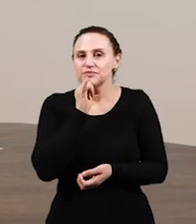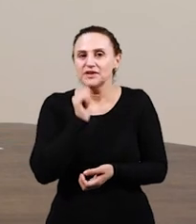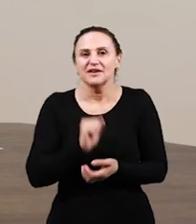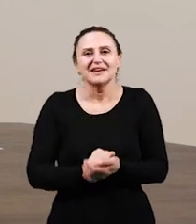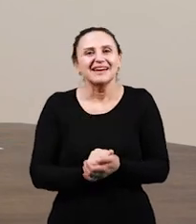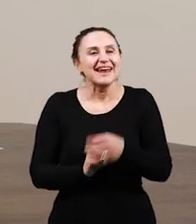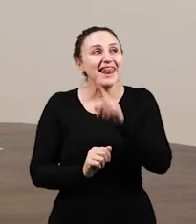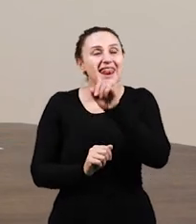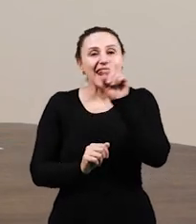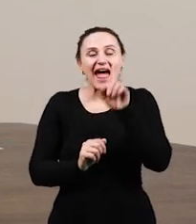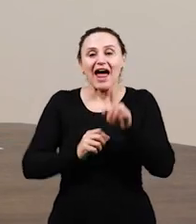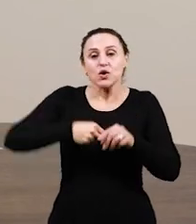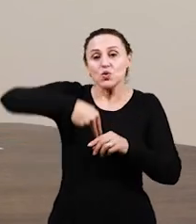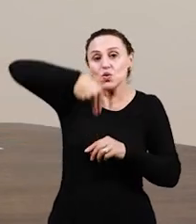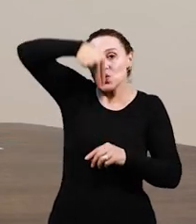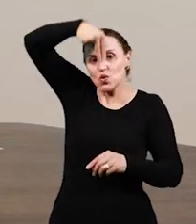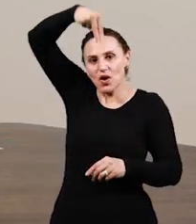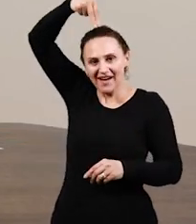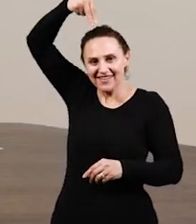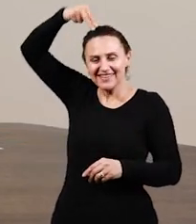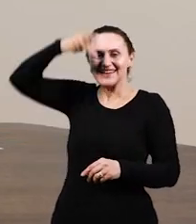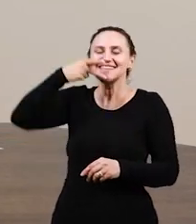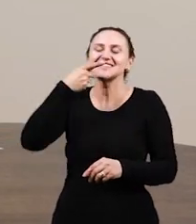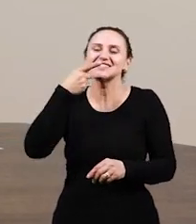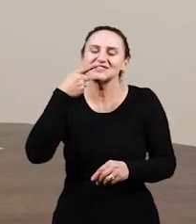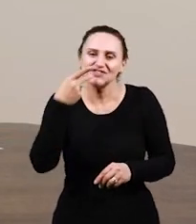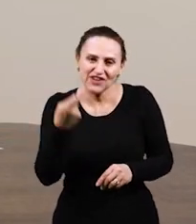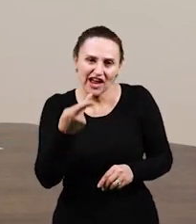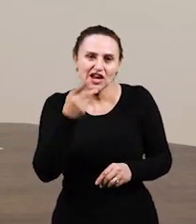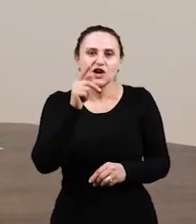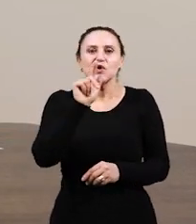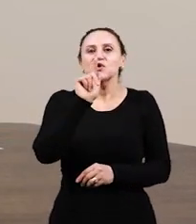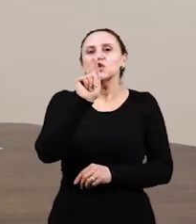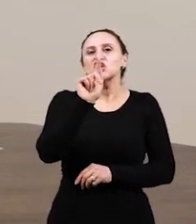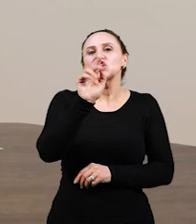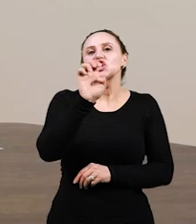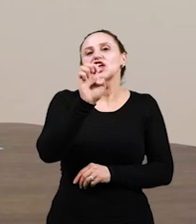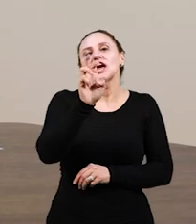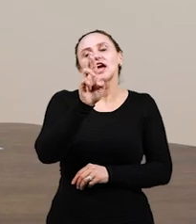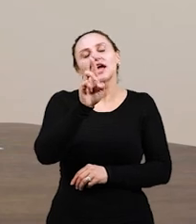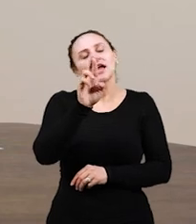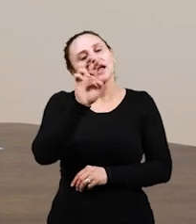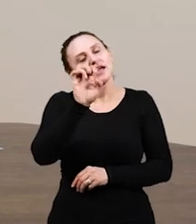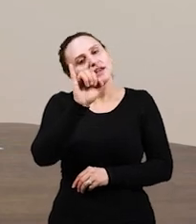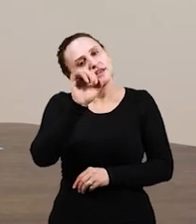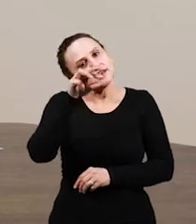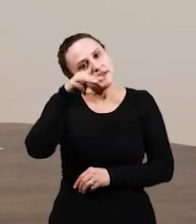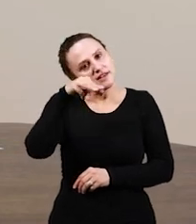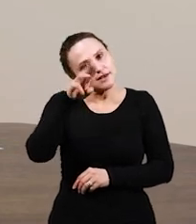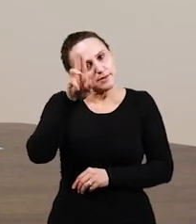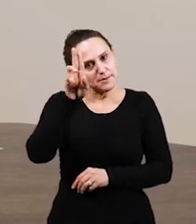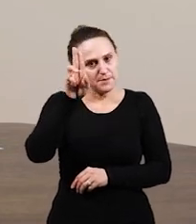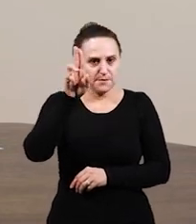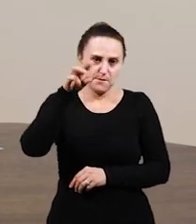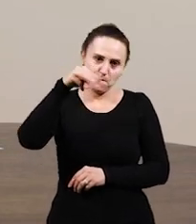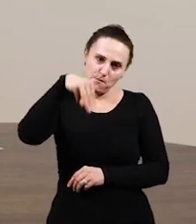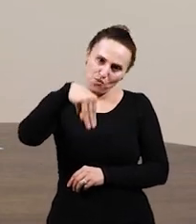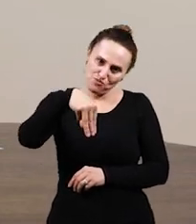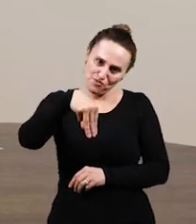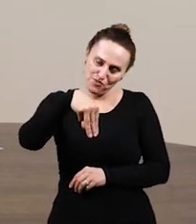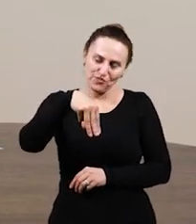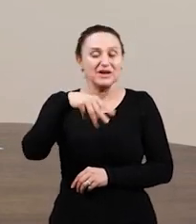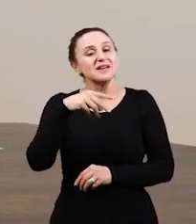de jerimum né a mesma coisa com a mandioca aipim e macaxeira então a